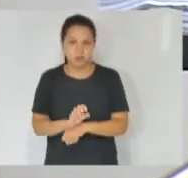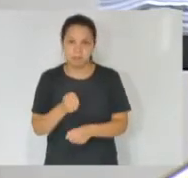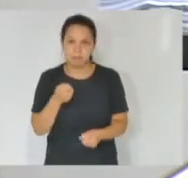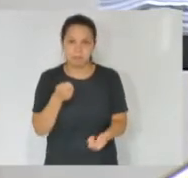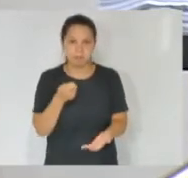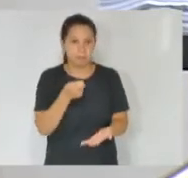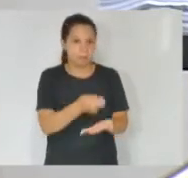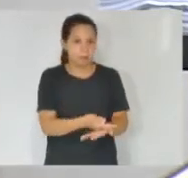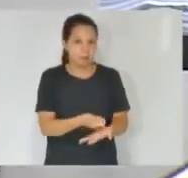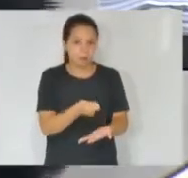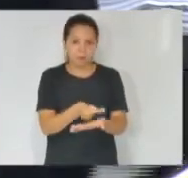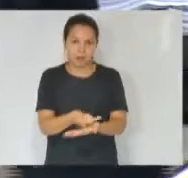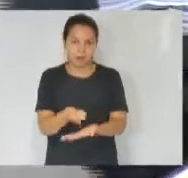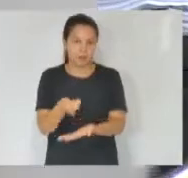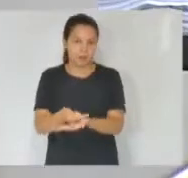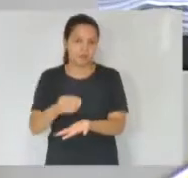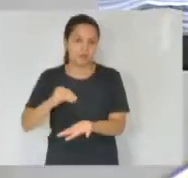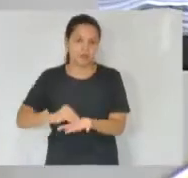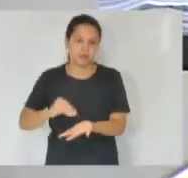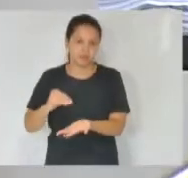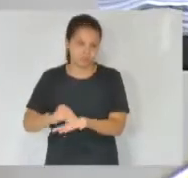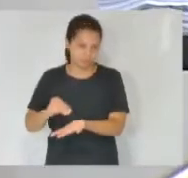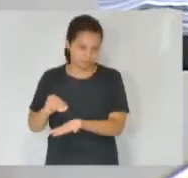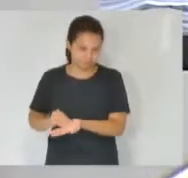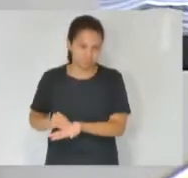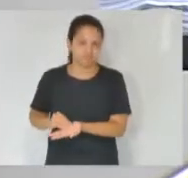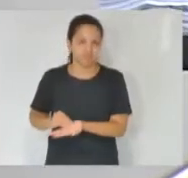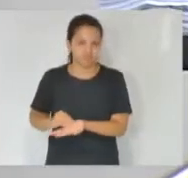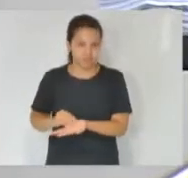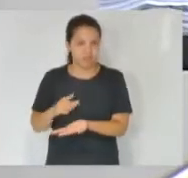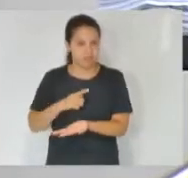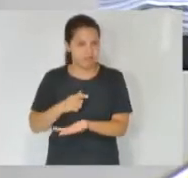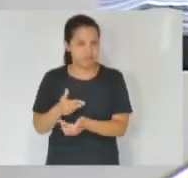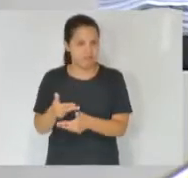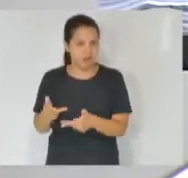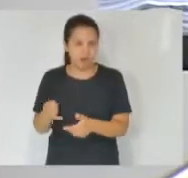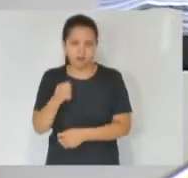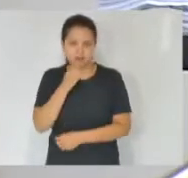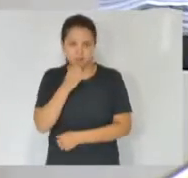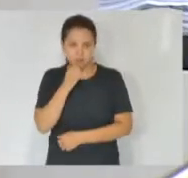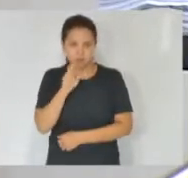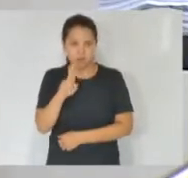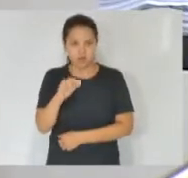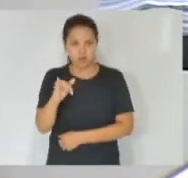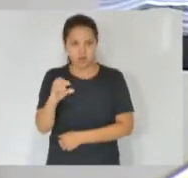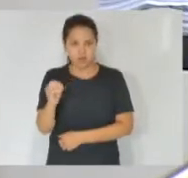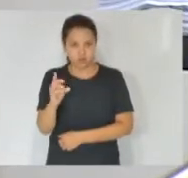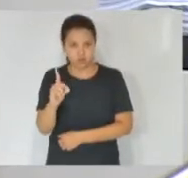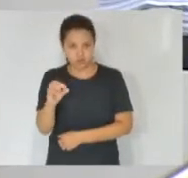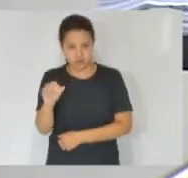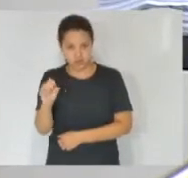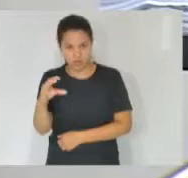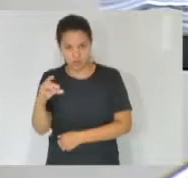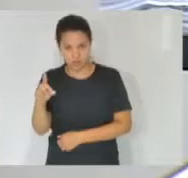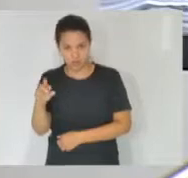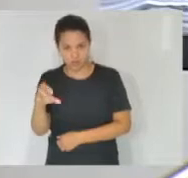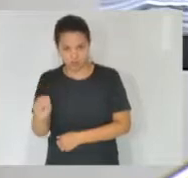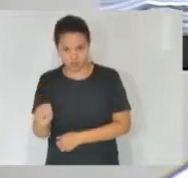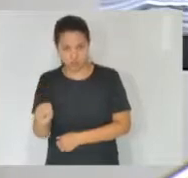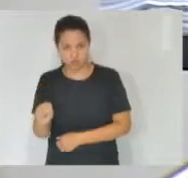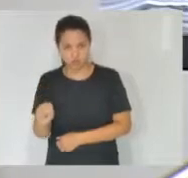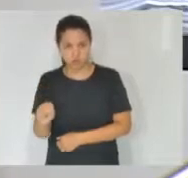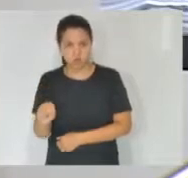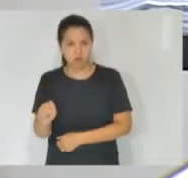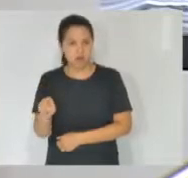muitos hospitais, inclusive vários, como na cidade de Rio dos Cedros, Deputado Sargento Lima nem